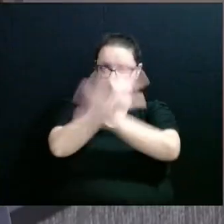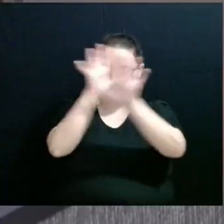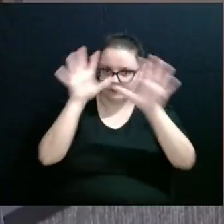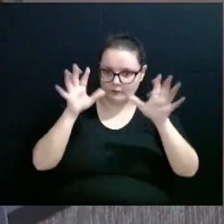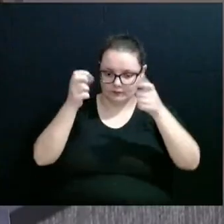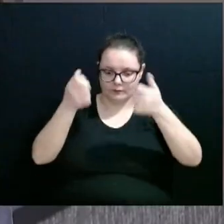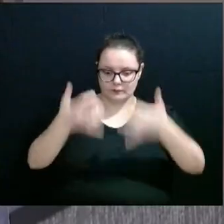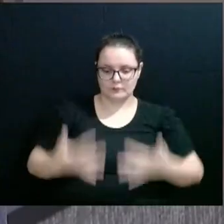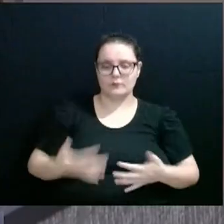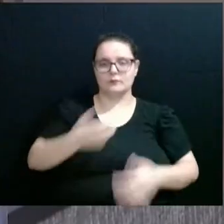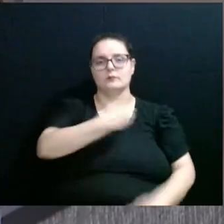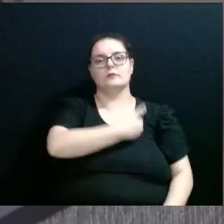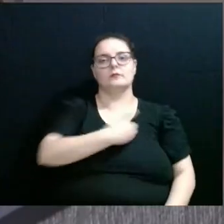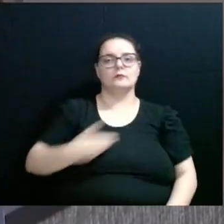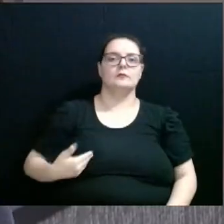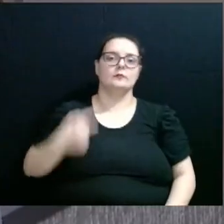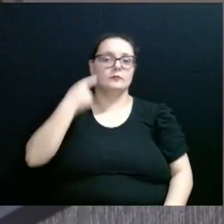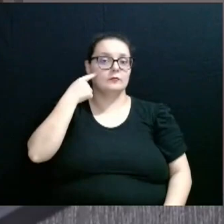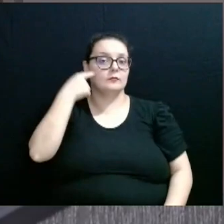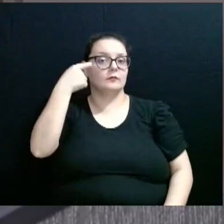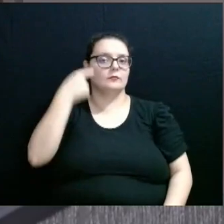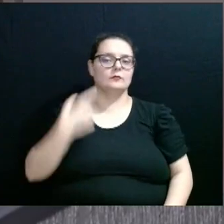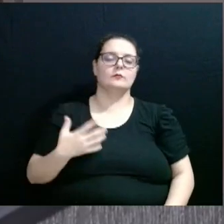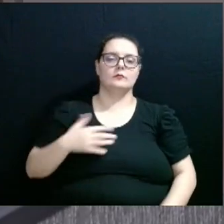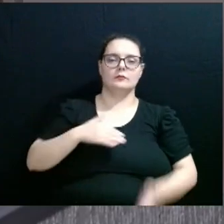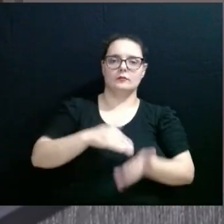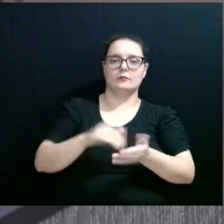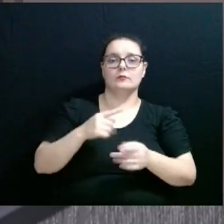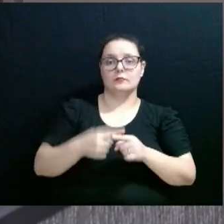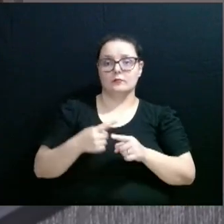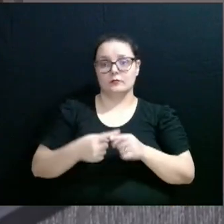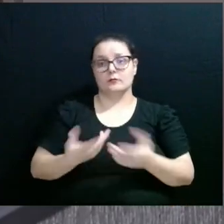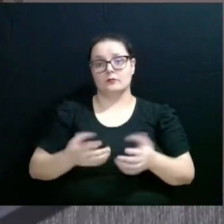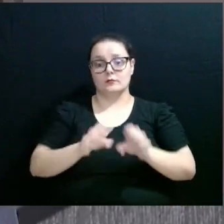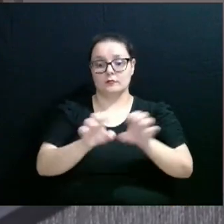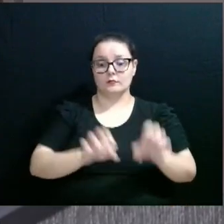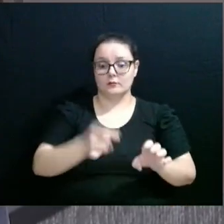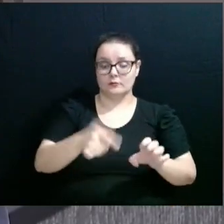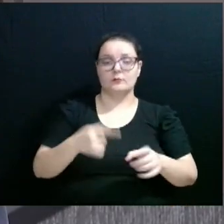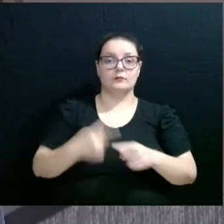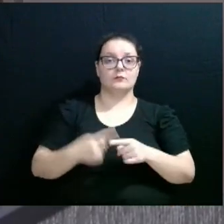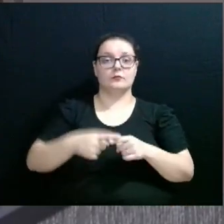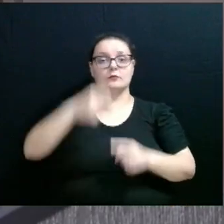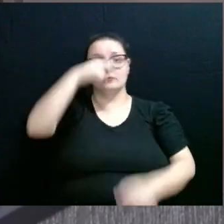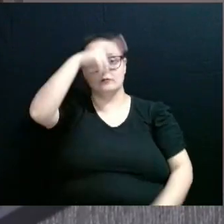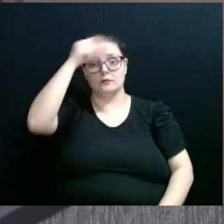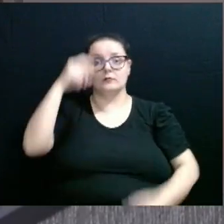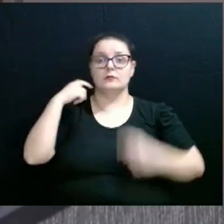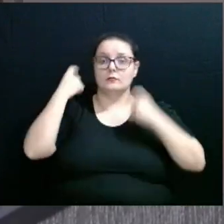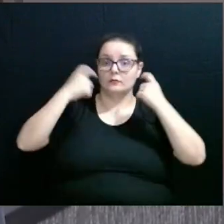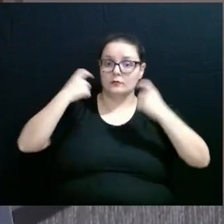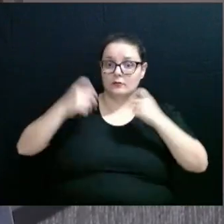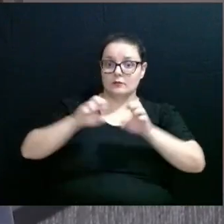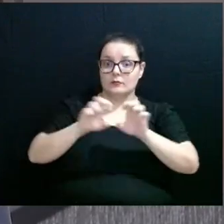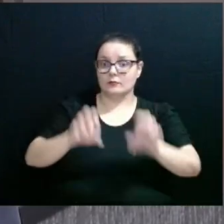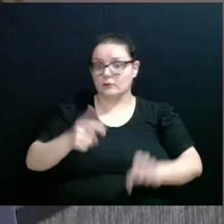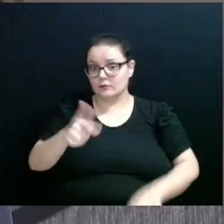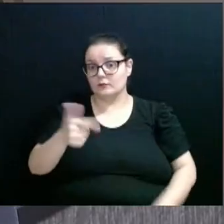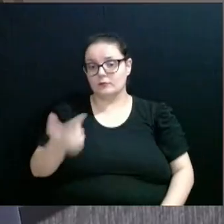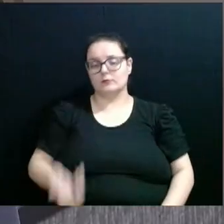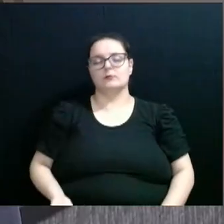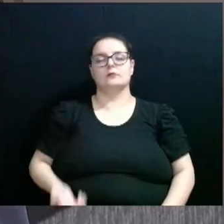a intenção da secretaria e o porquê dessa reestruturação, por que o prefeito tem preocupação nessa reestruturação. Então nós vemos